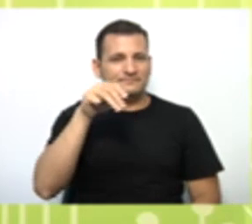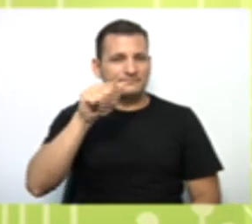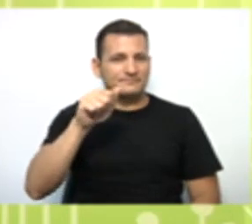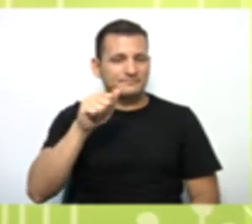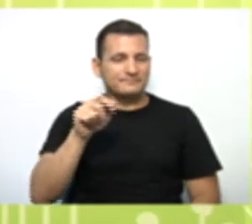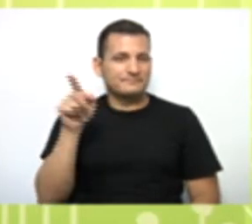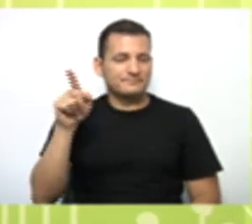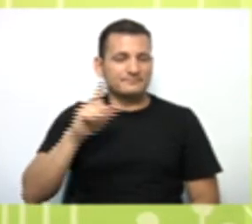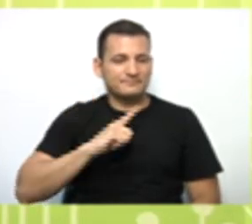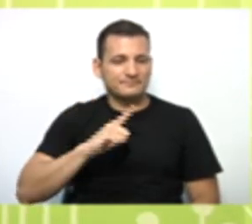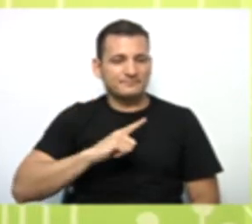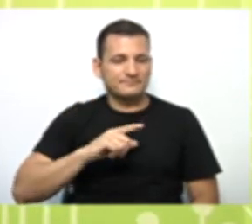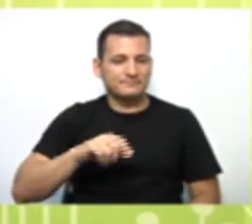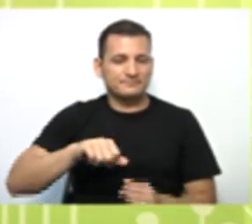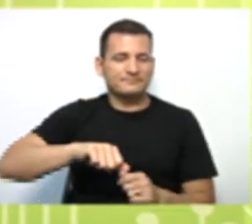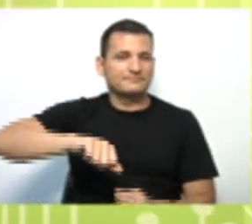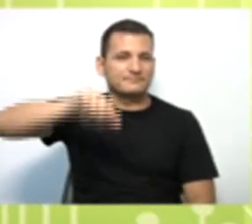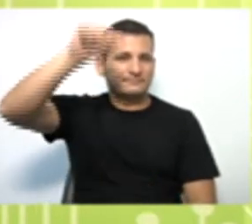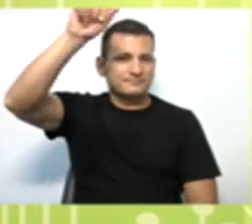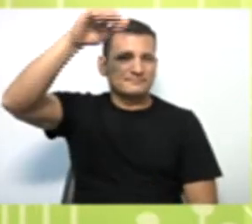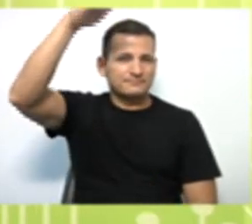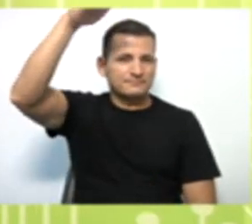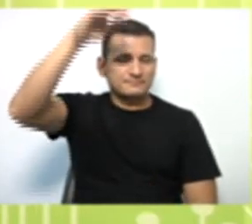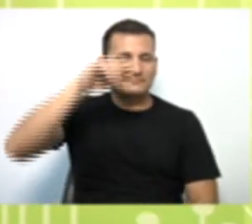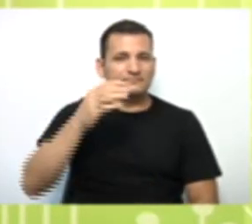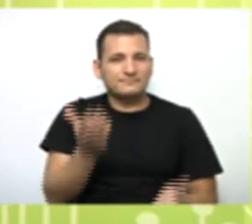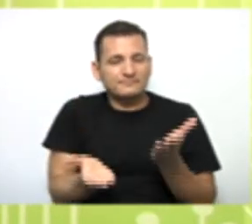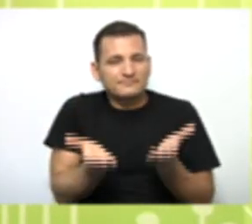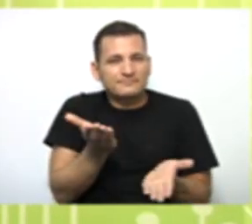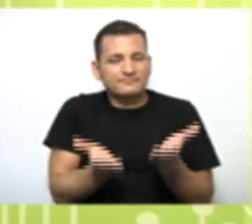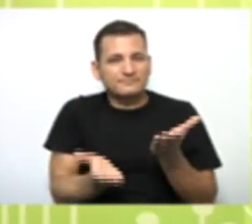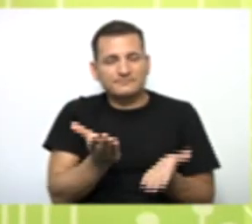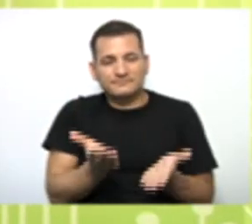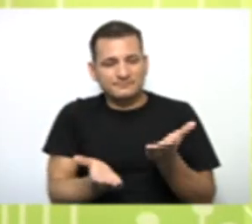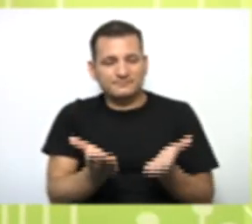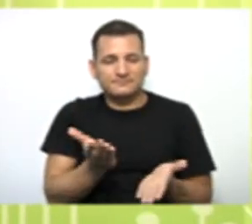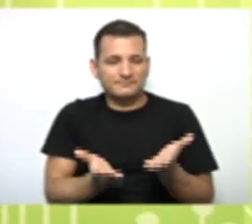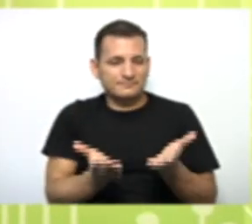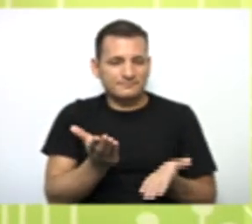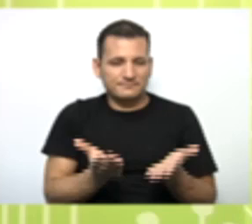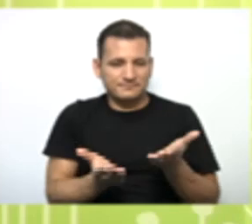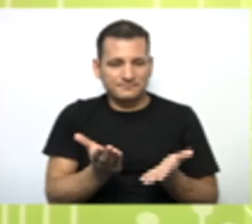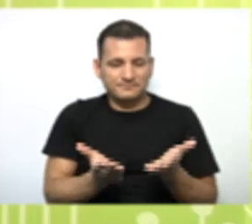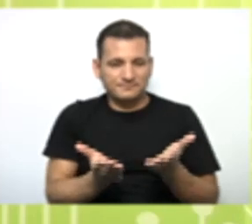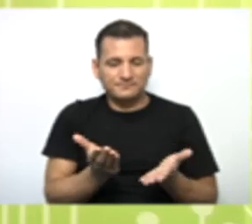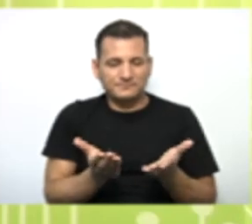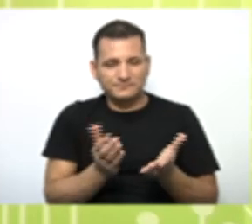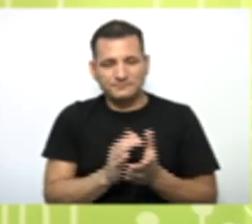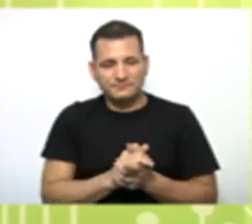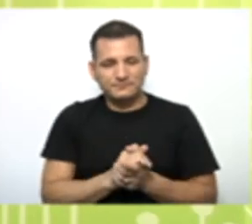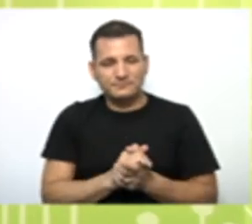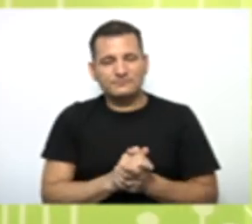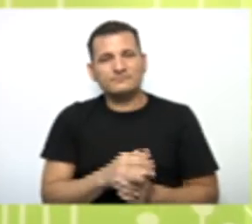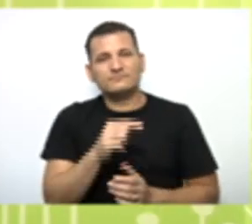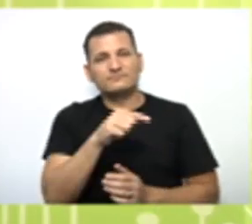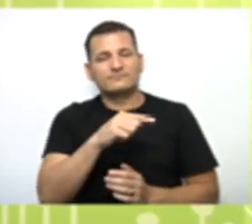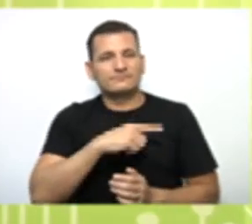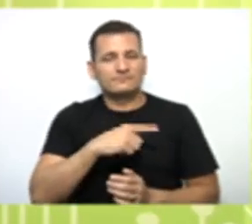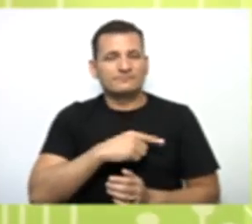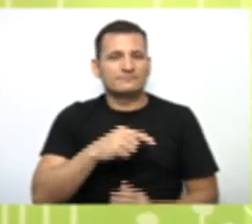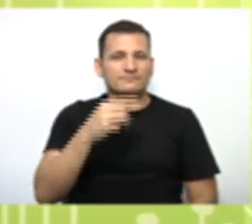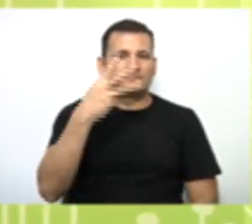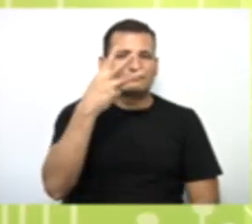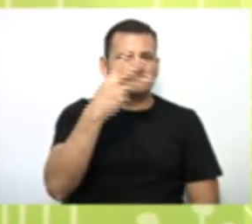vão dar a altura do jogador de MMA e o peso, a altura, e o peso do jogador do MMA. Aí esse cara tem 300 e